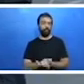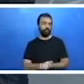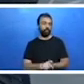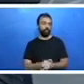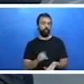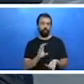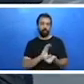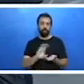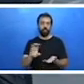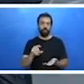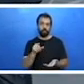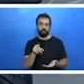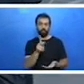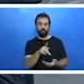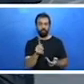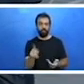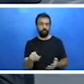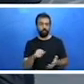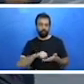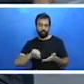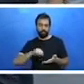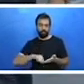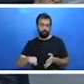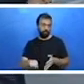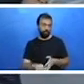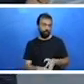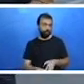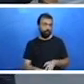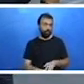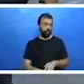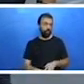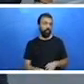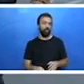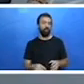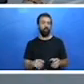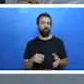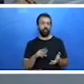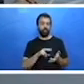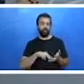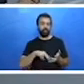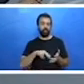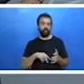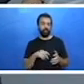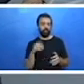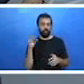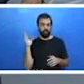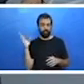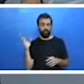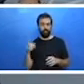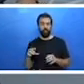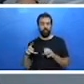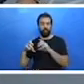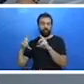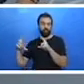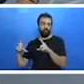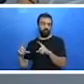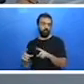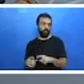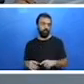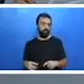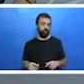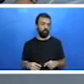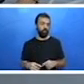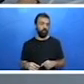Mandar para sua professora também para corrigir. Tá bom? Leia a estrofe. Bem te vi, chama chuva. Anum preto